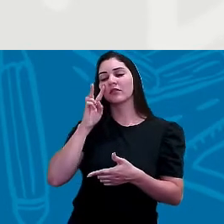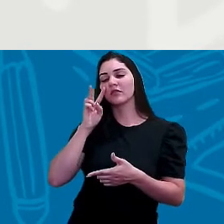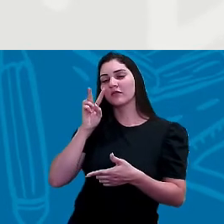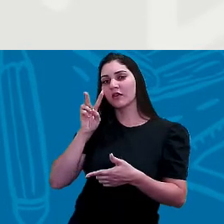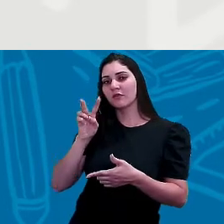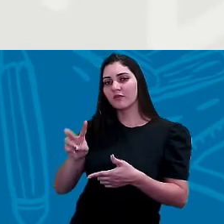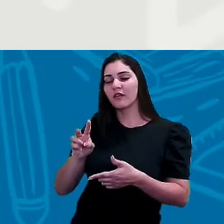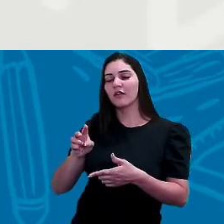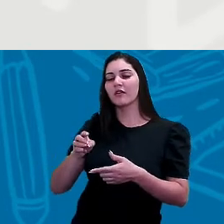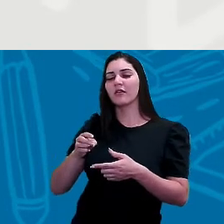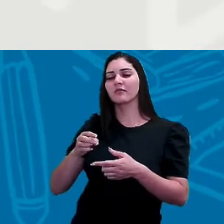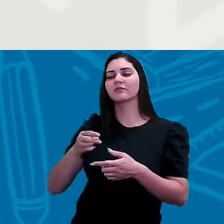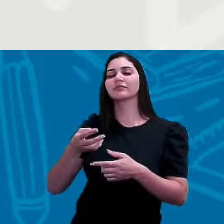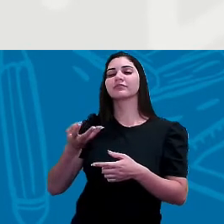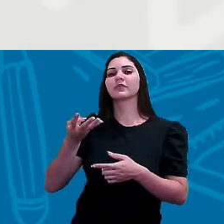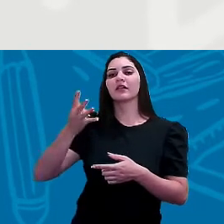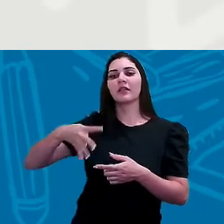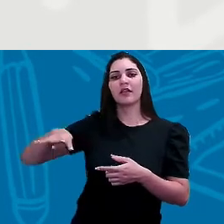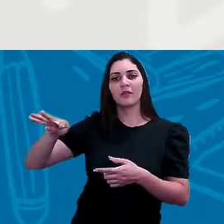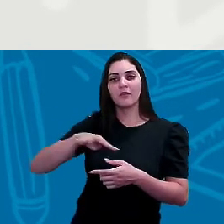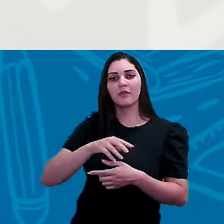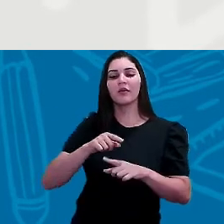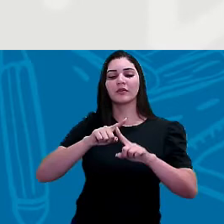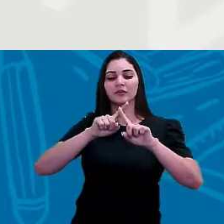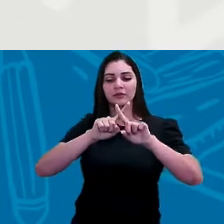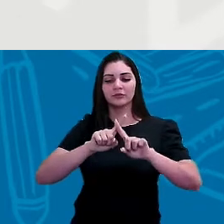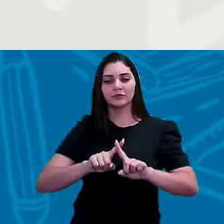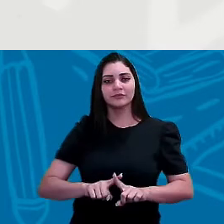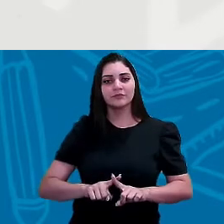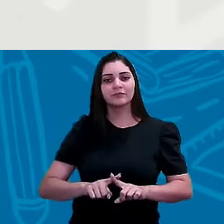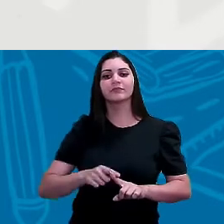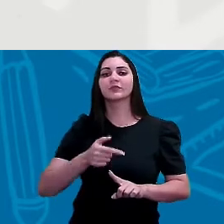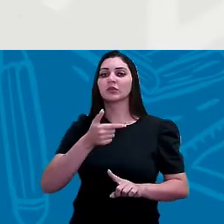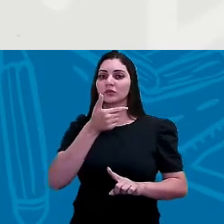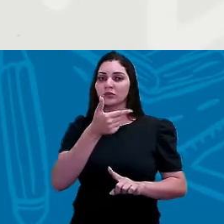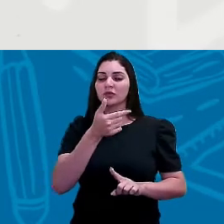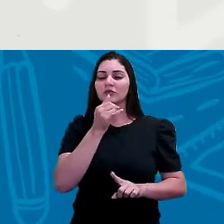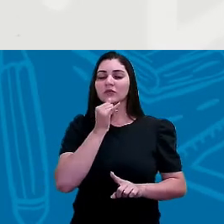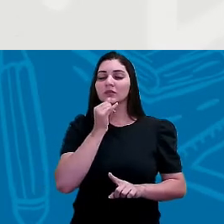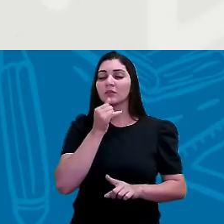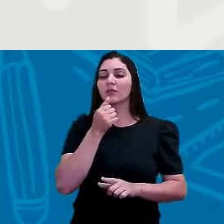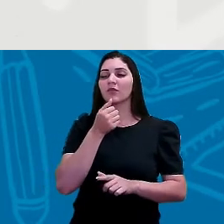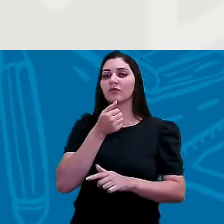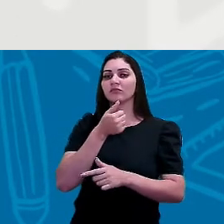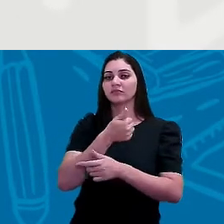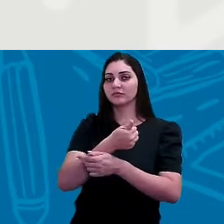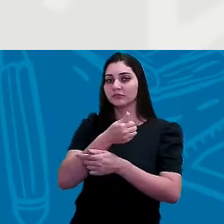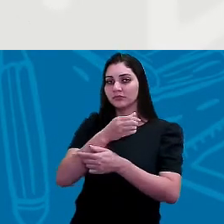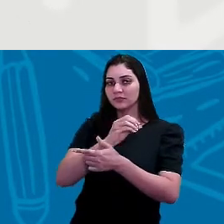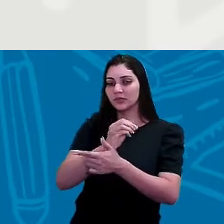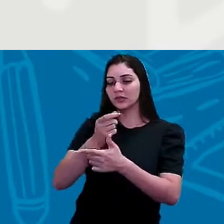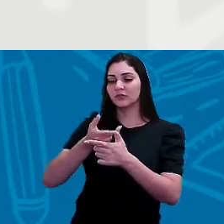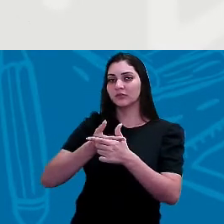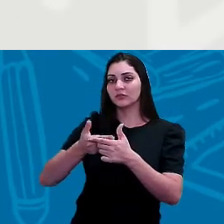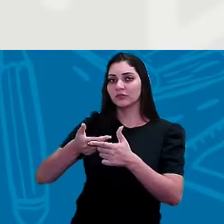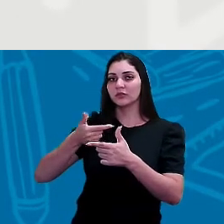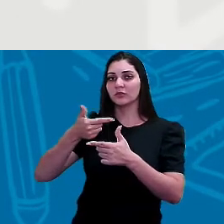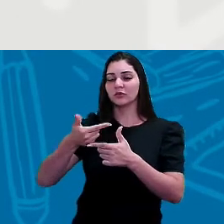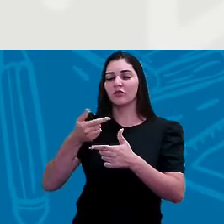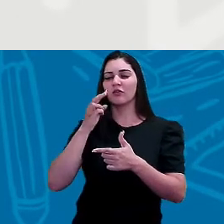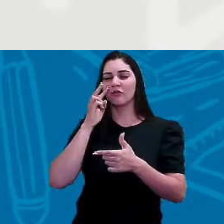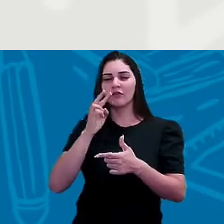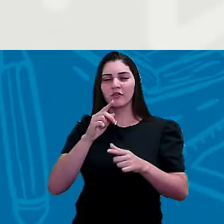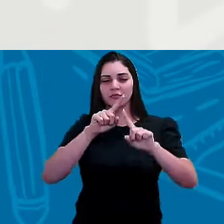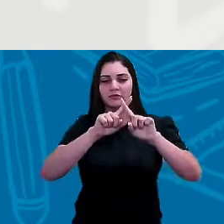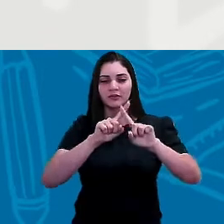da multiplicação, nesse caso a tabuada do 2, né? Porque o 10 dividido por 2. Então, eu vejo lá na tabuadinha do 2